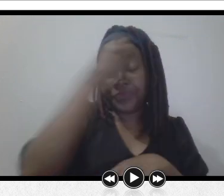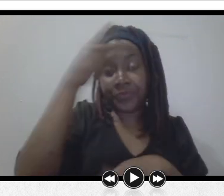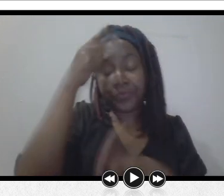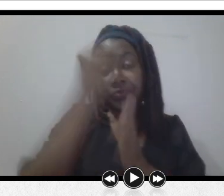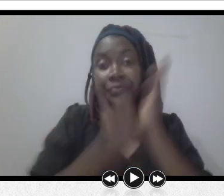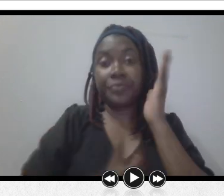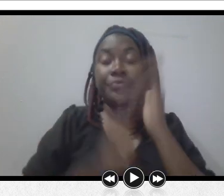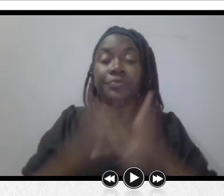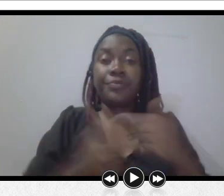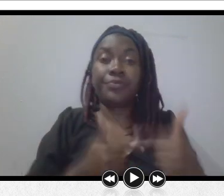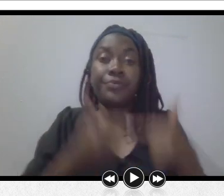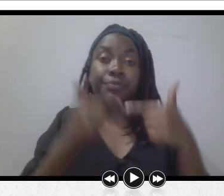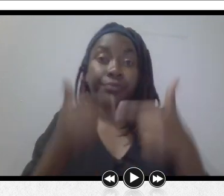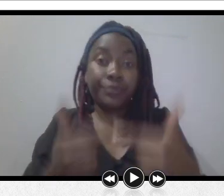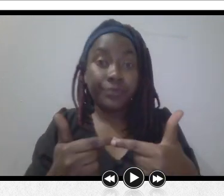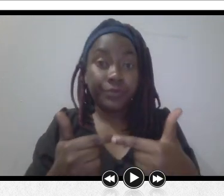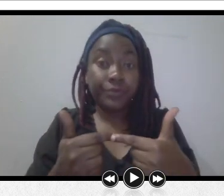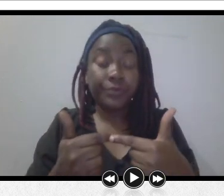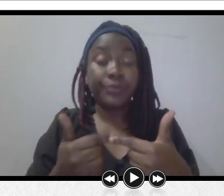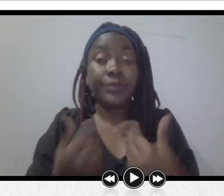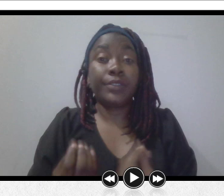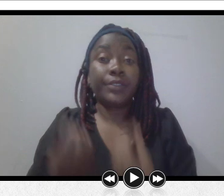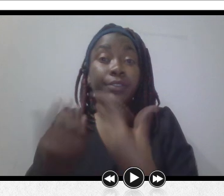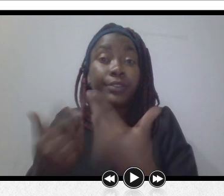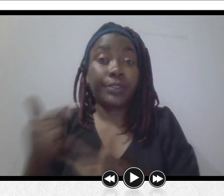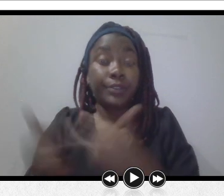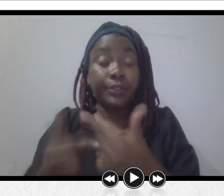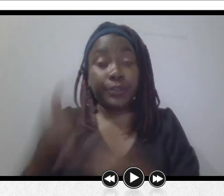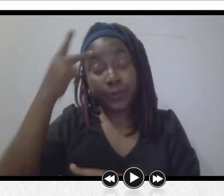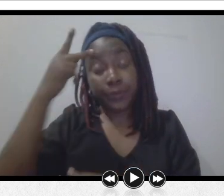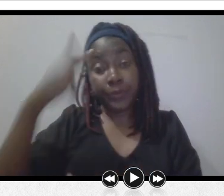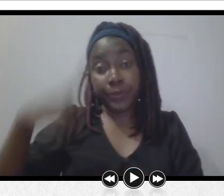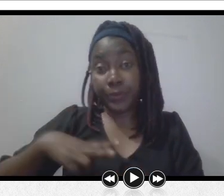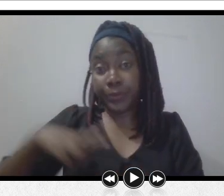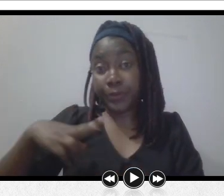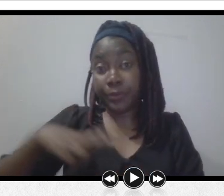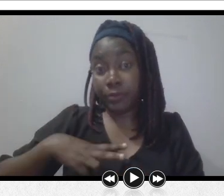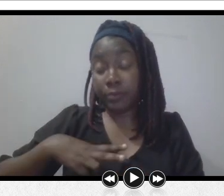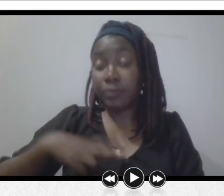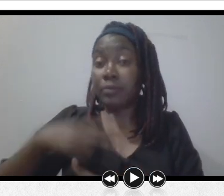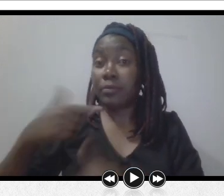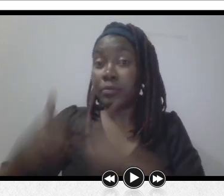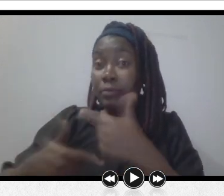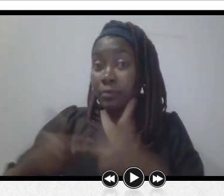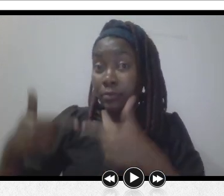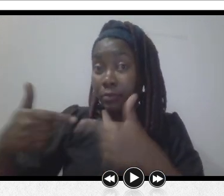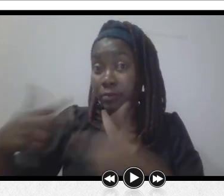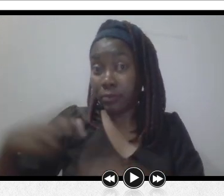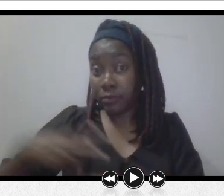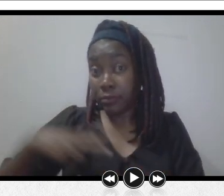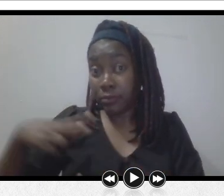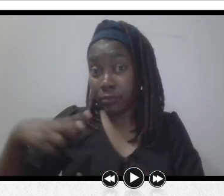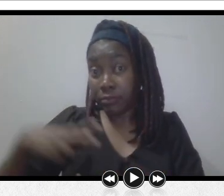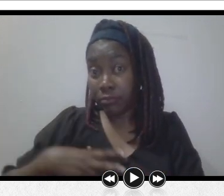serviços públicos, entregando esses serviços públicos para a iniciativa privada, e a iniciativa privada, uma